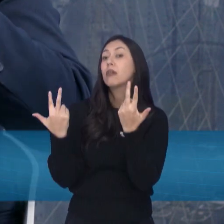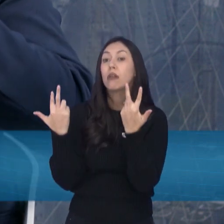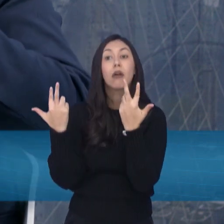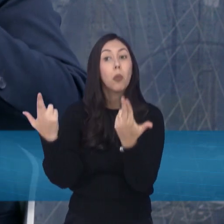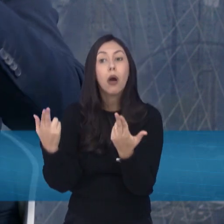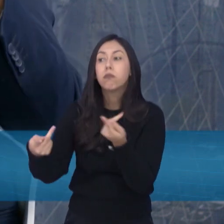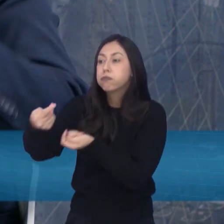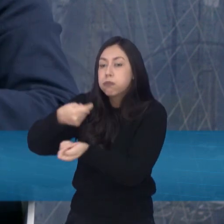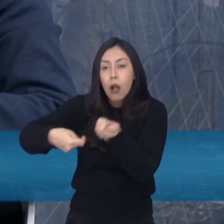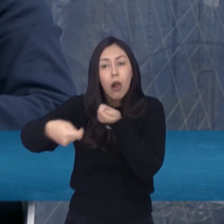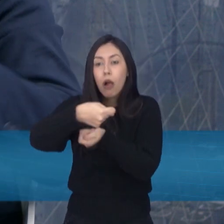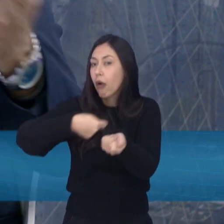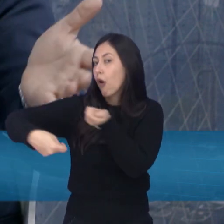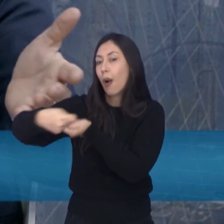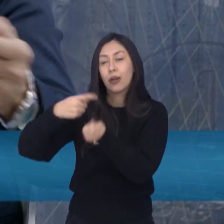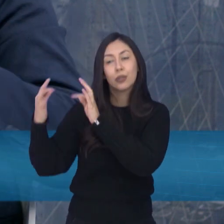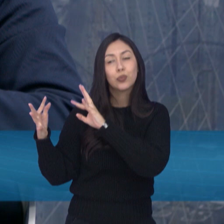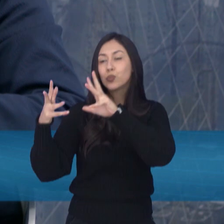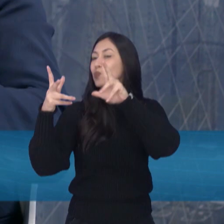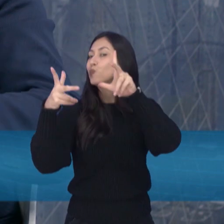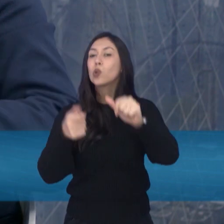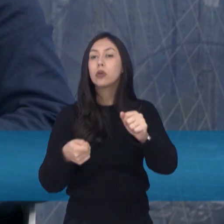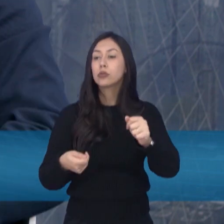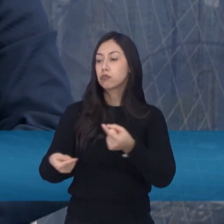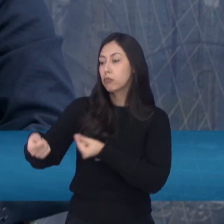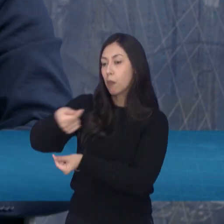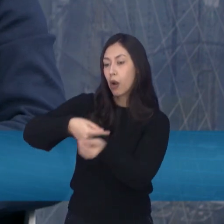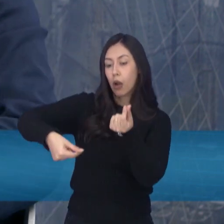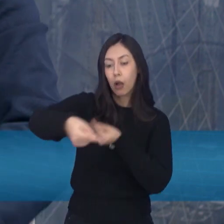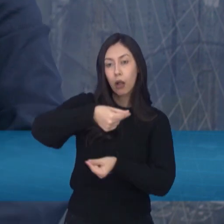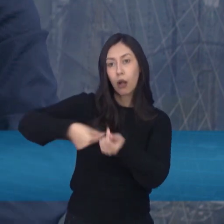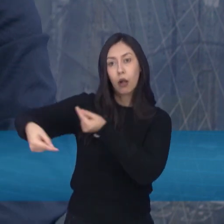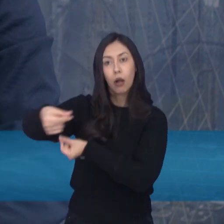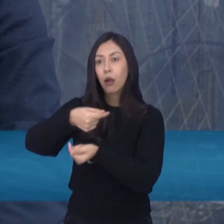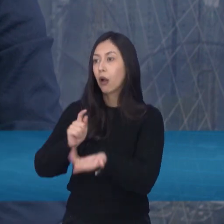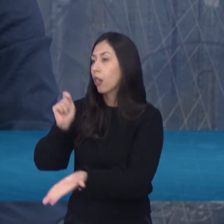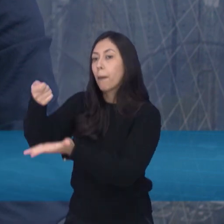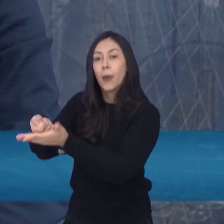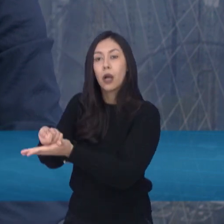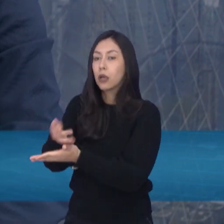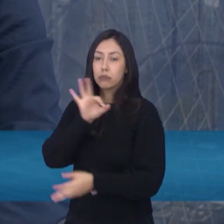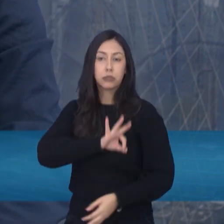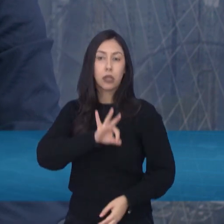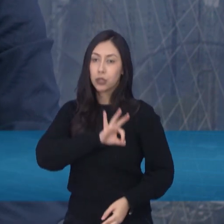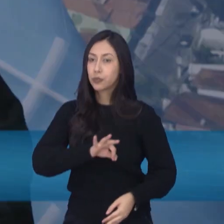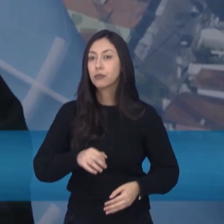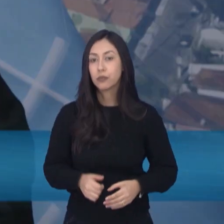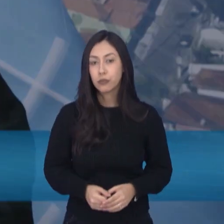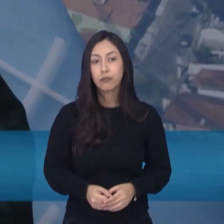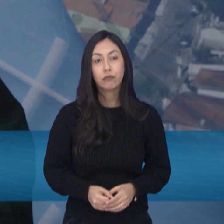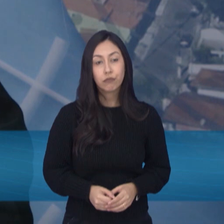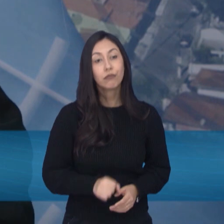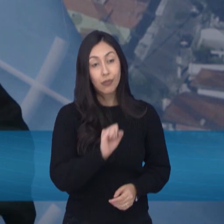produtivo, exportando, trazendo riqueza, gerando riqueza, pagando salários que vão ser trocados aqui nessa região onde nós estamos.